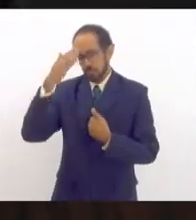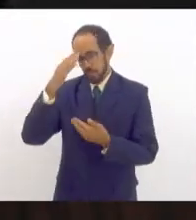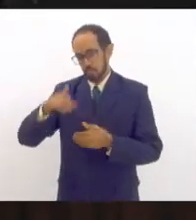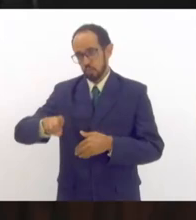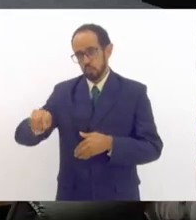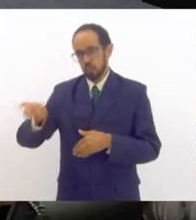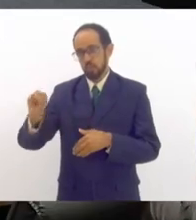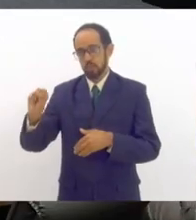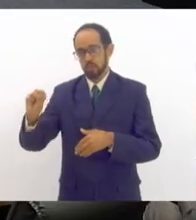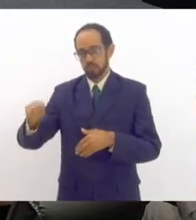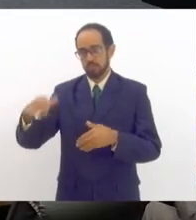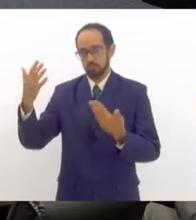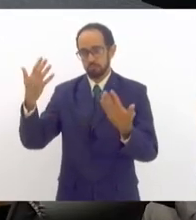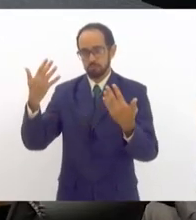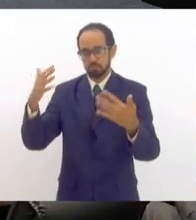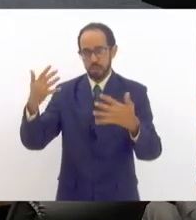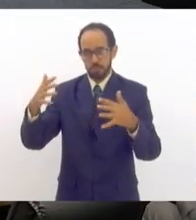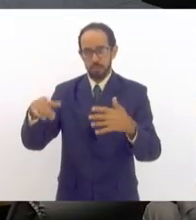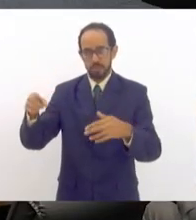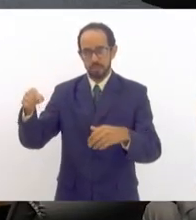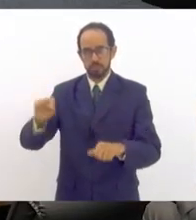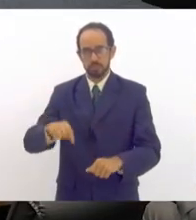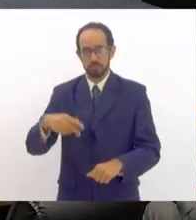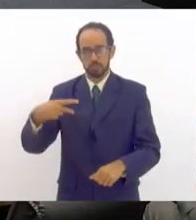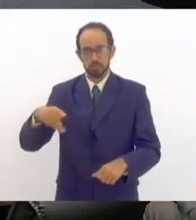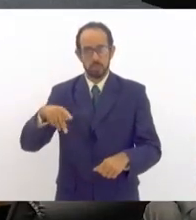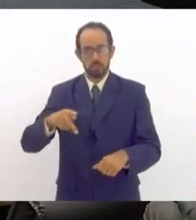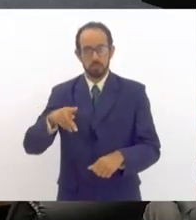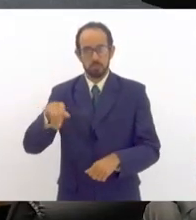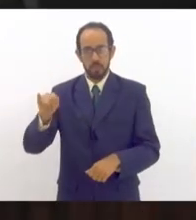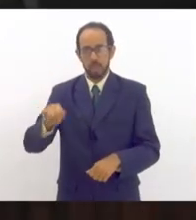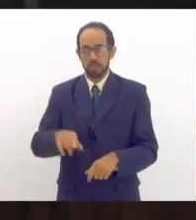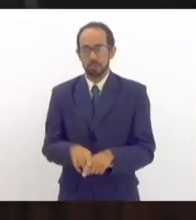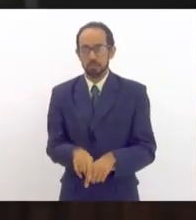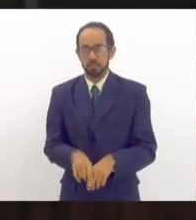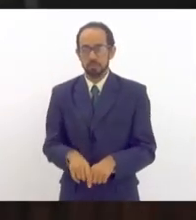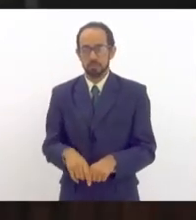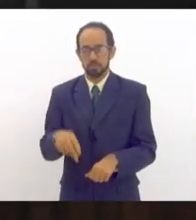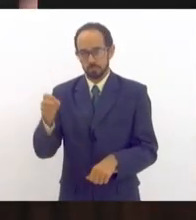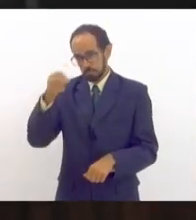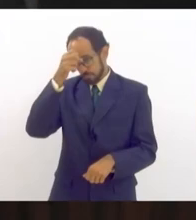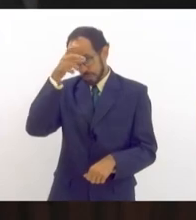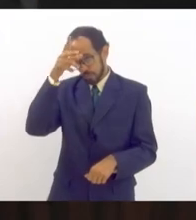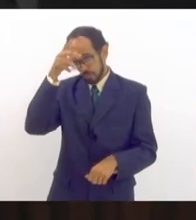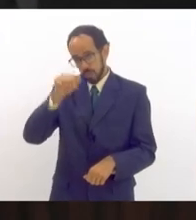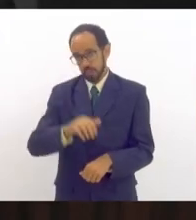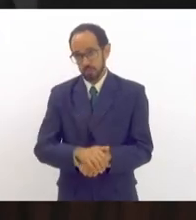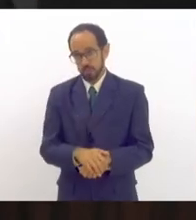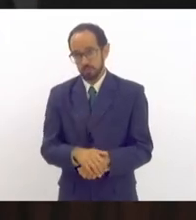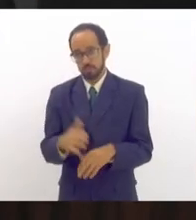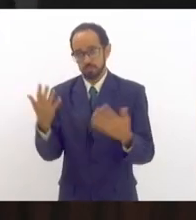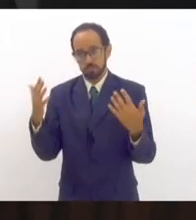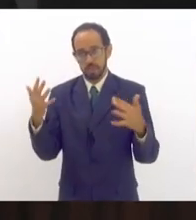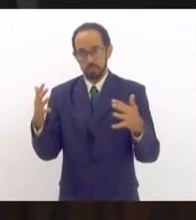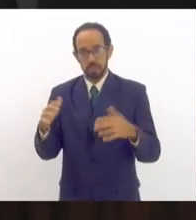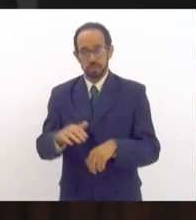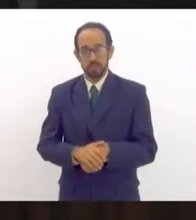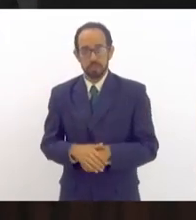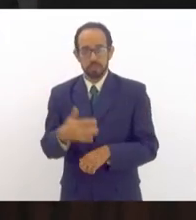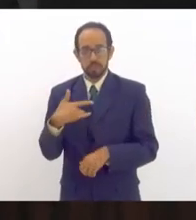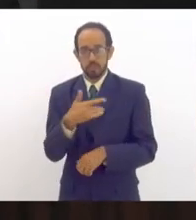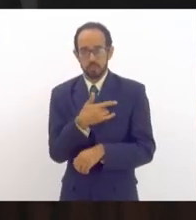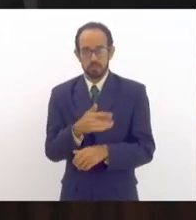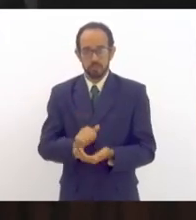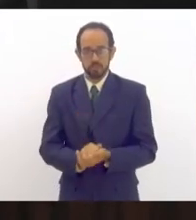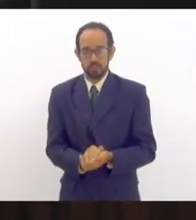Parabéns aí teu teu pai meu prefeito São Gonçalo tá bom parabéns dê saúde aí e esse mandato